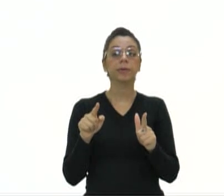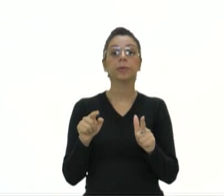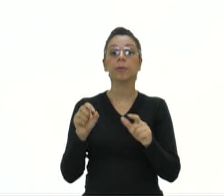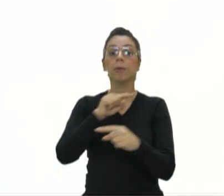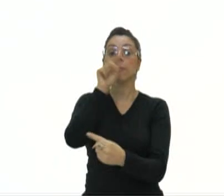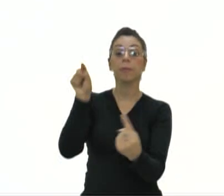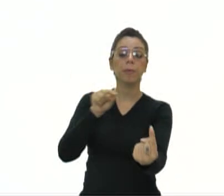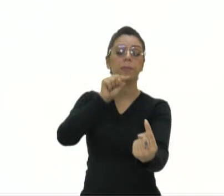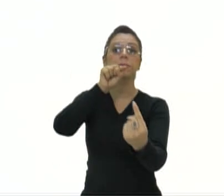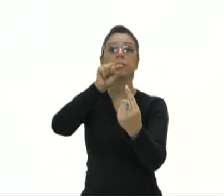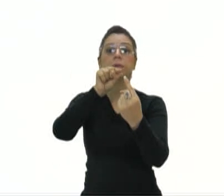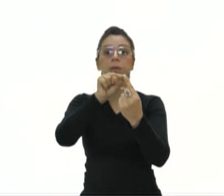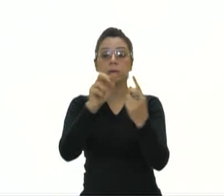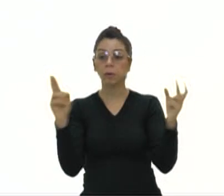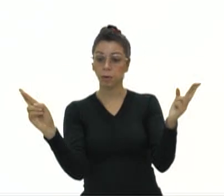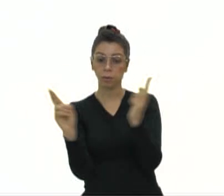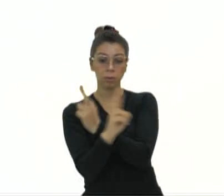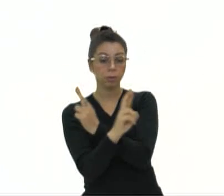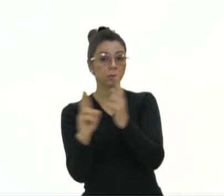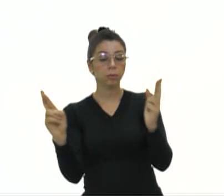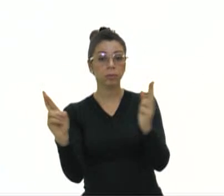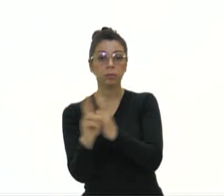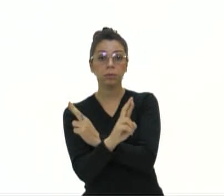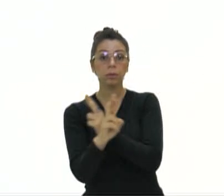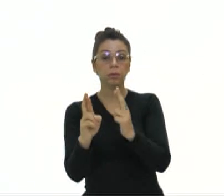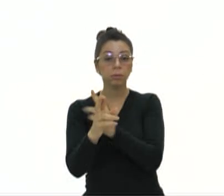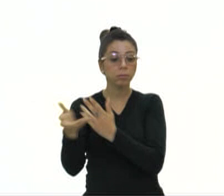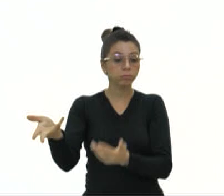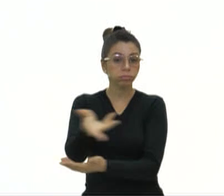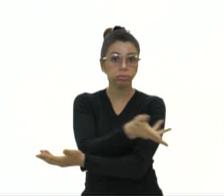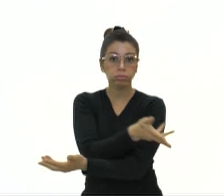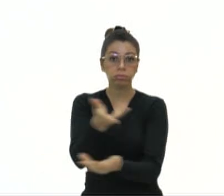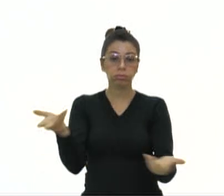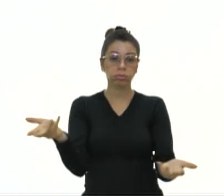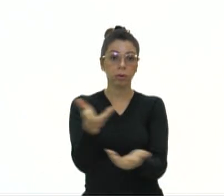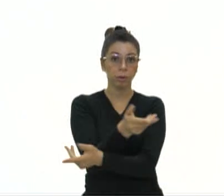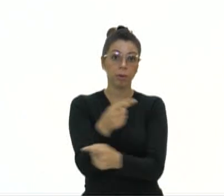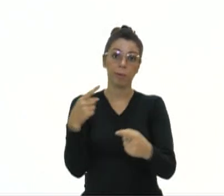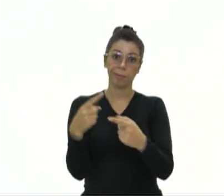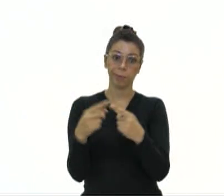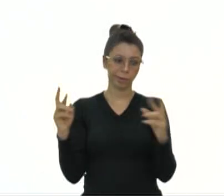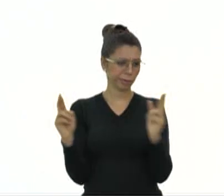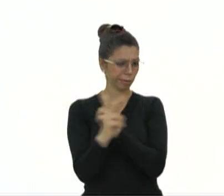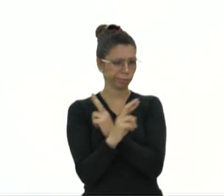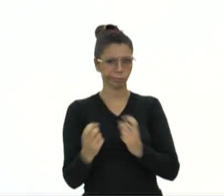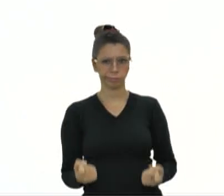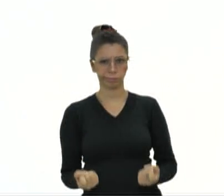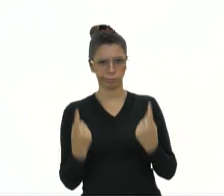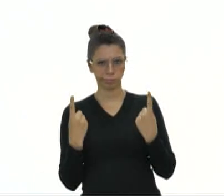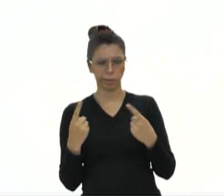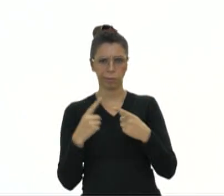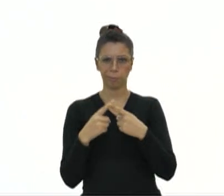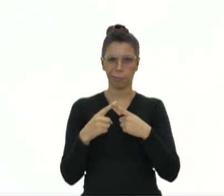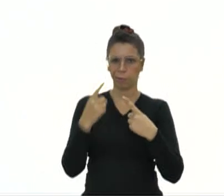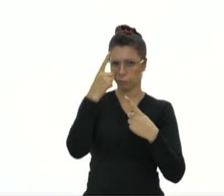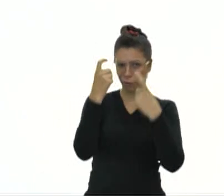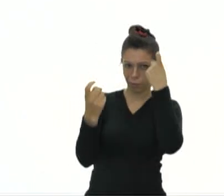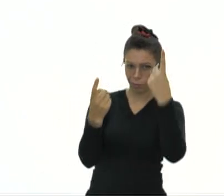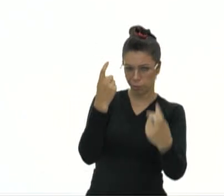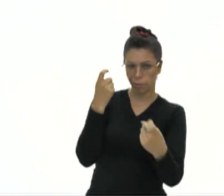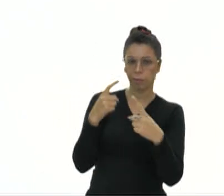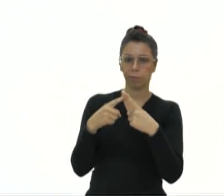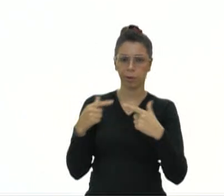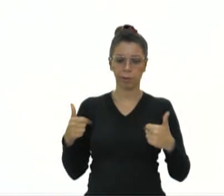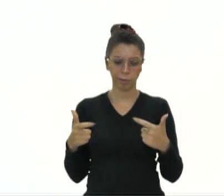objetivo de apaziguar as relações, porque as relações tinham ficado muito, digamos, estranhas e até violentas com o advento